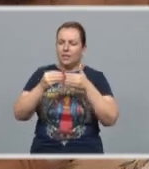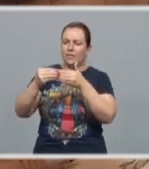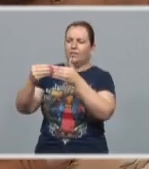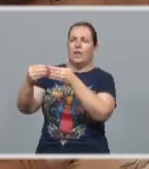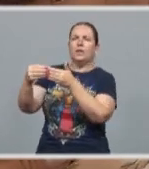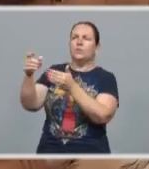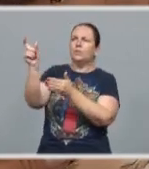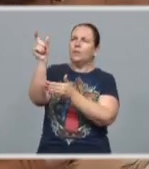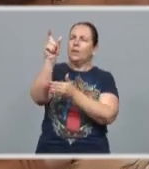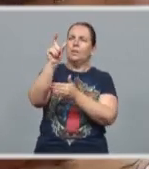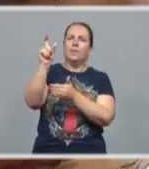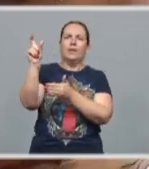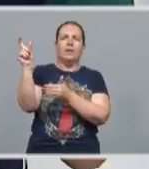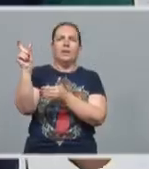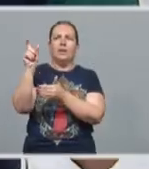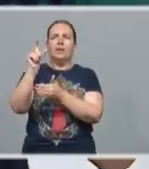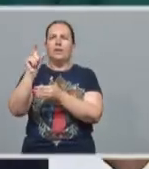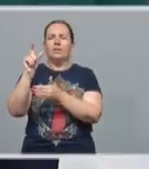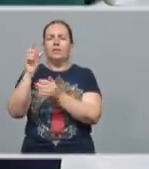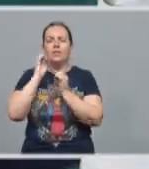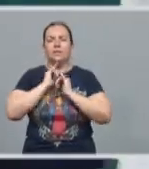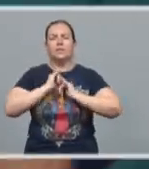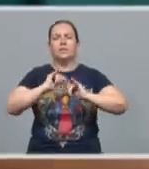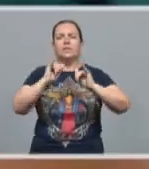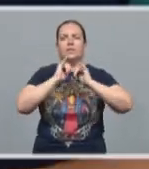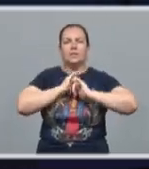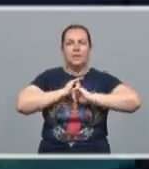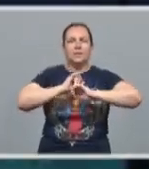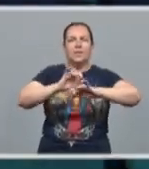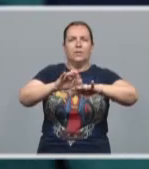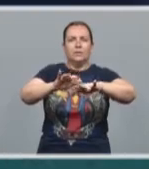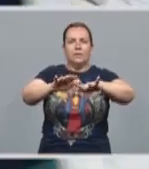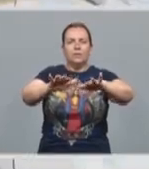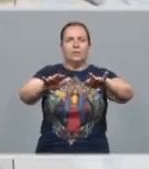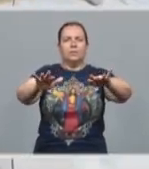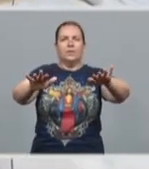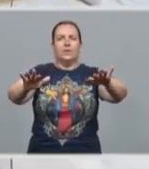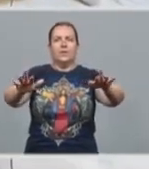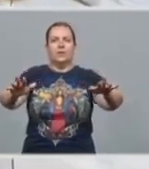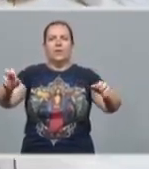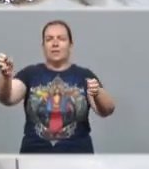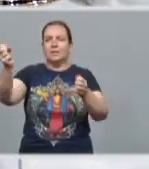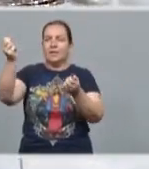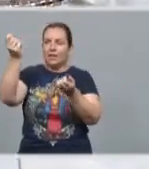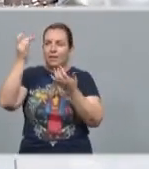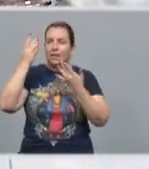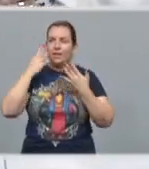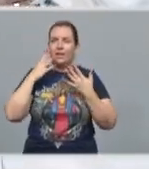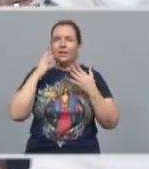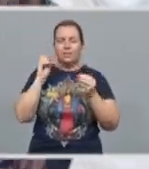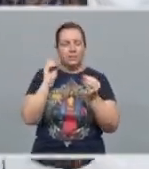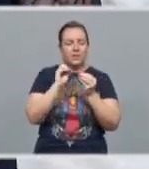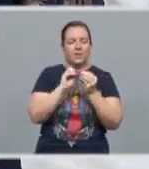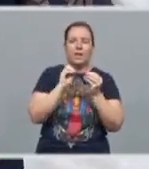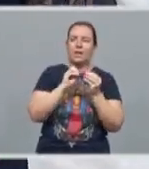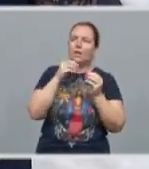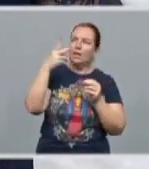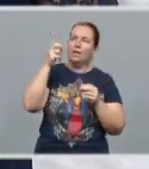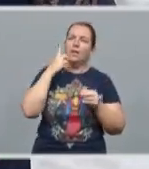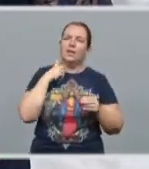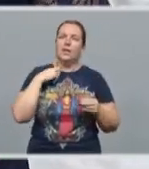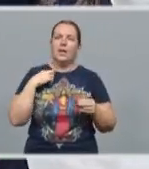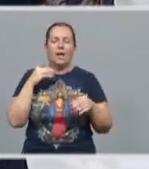acolhedor e levar tua palavra, ser canal da tua graça, completar